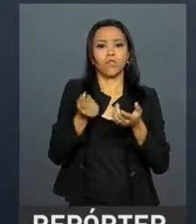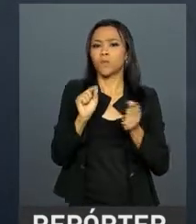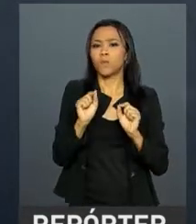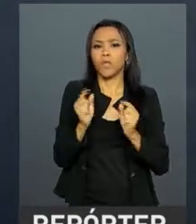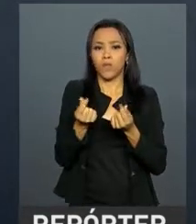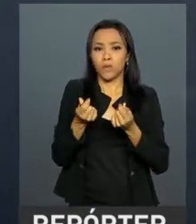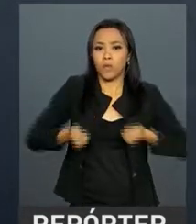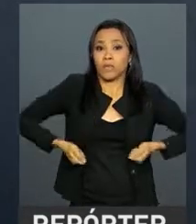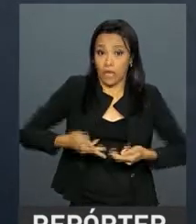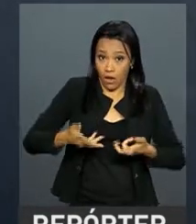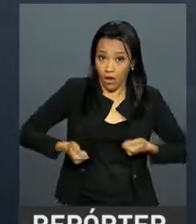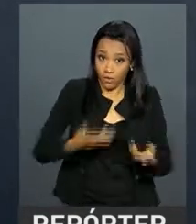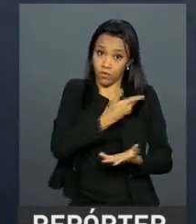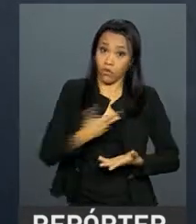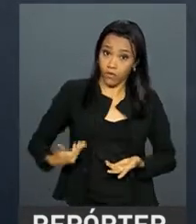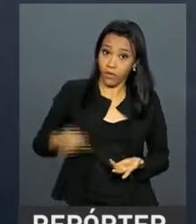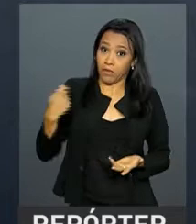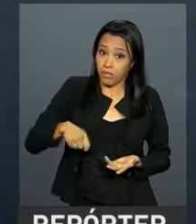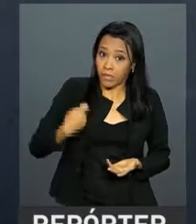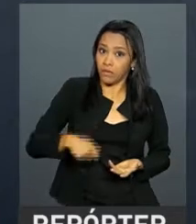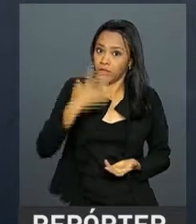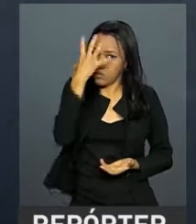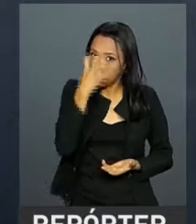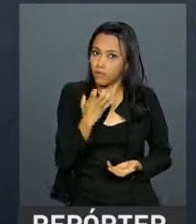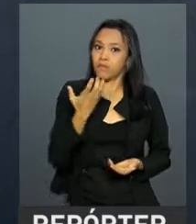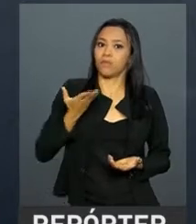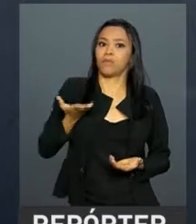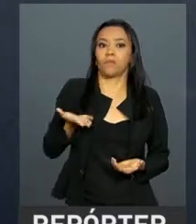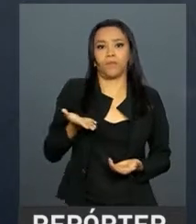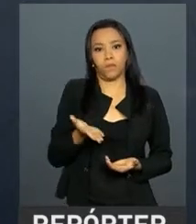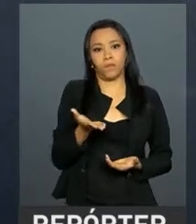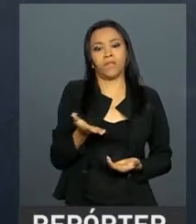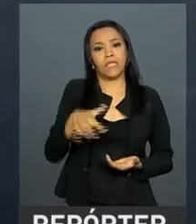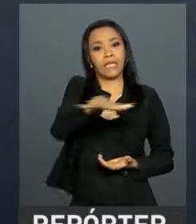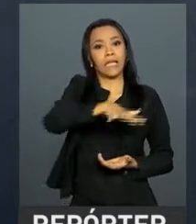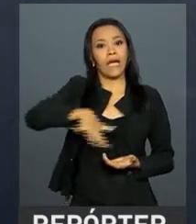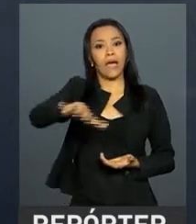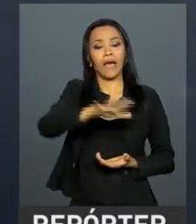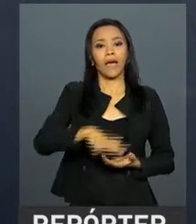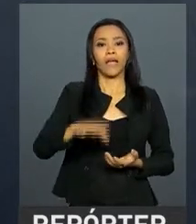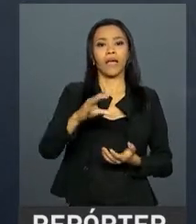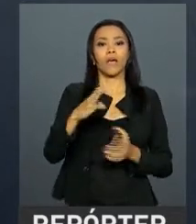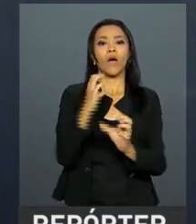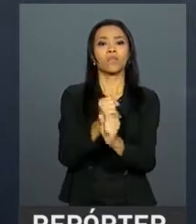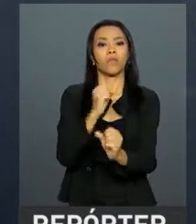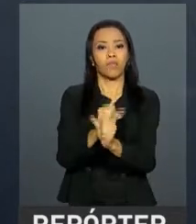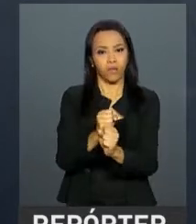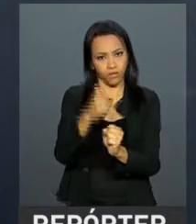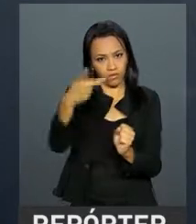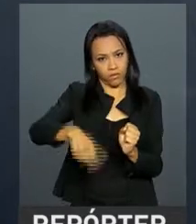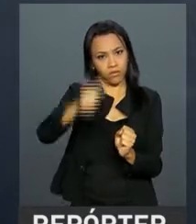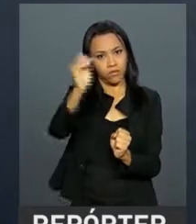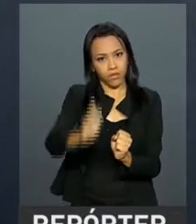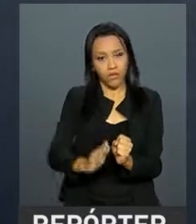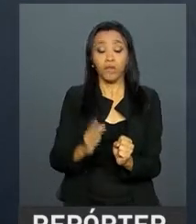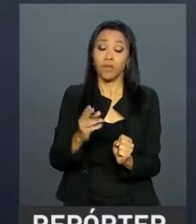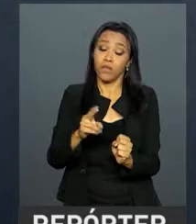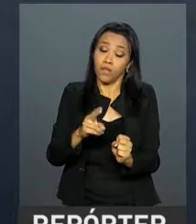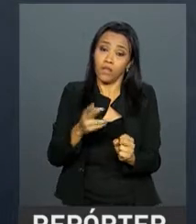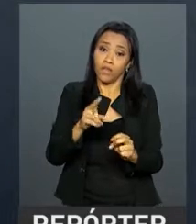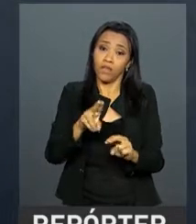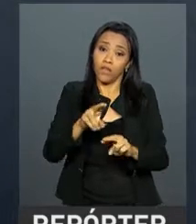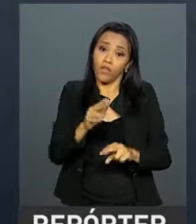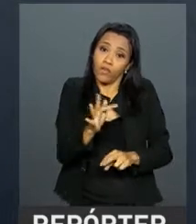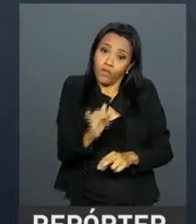gastos públicos, porque é preciso dar muita seriedade ao fator orçamentário no país. E foi exatamente